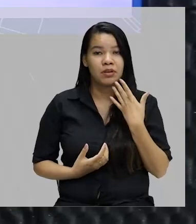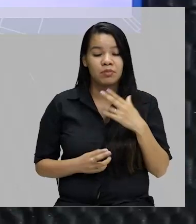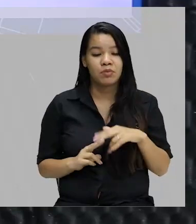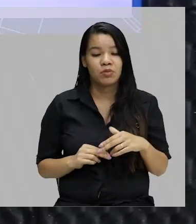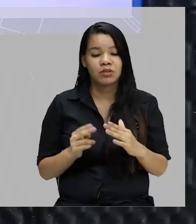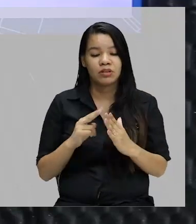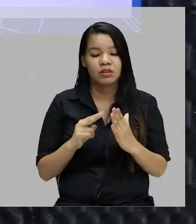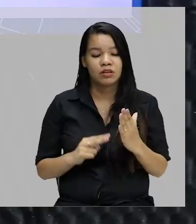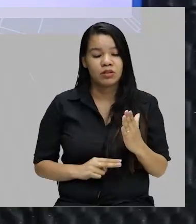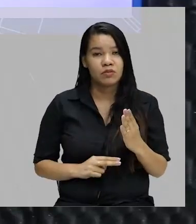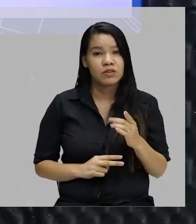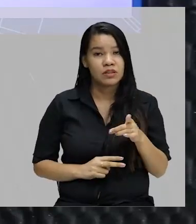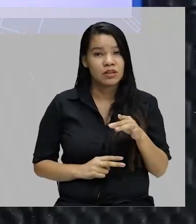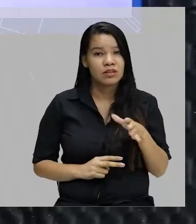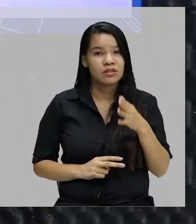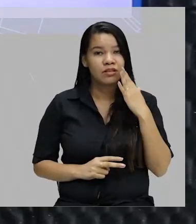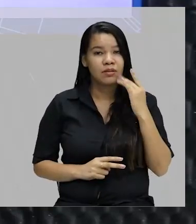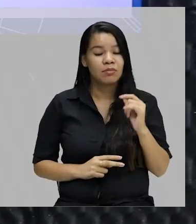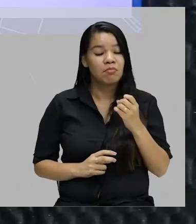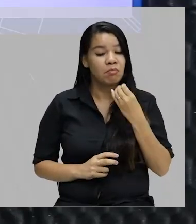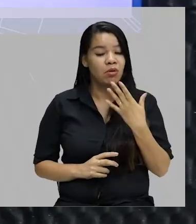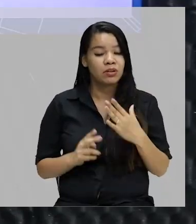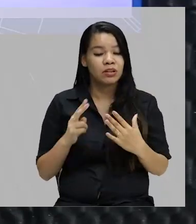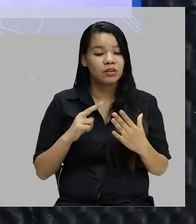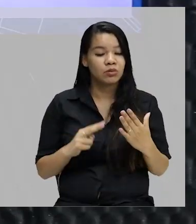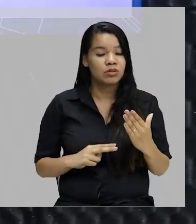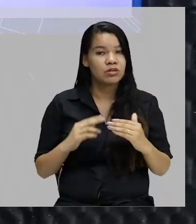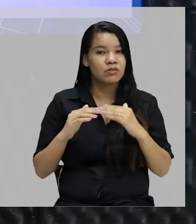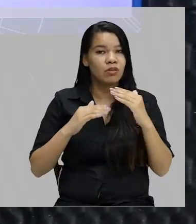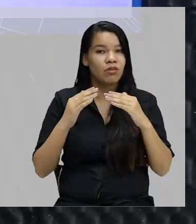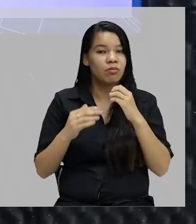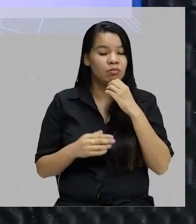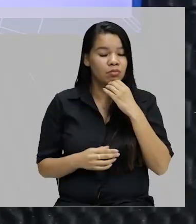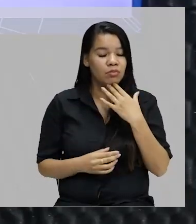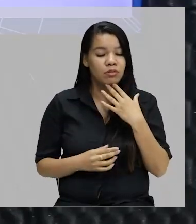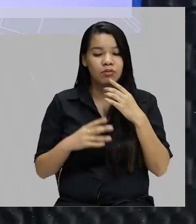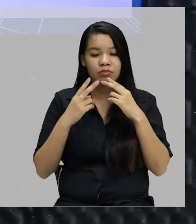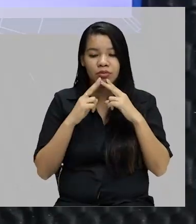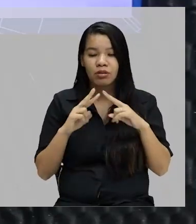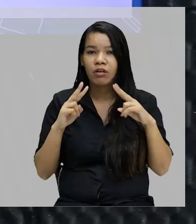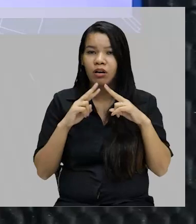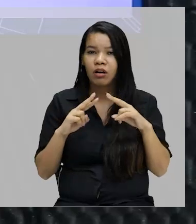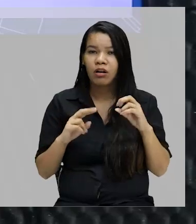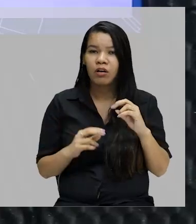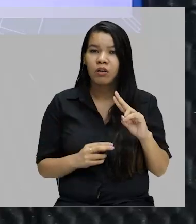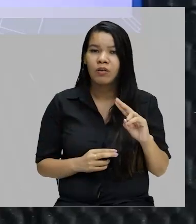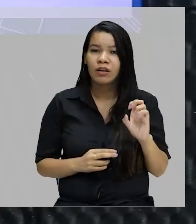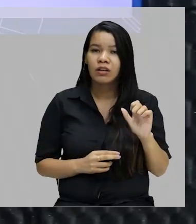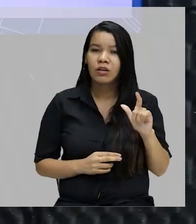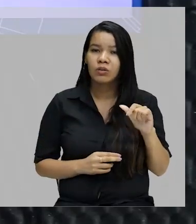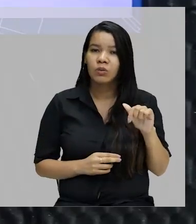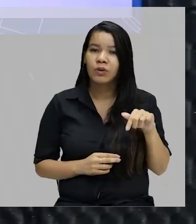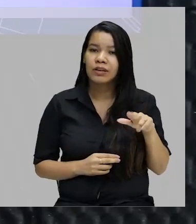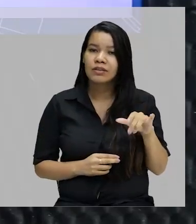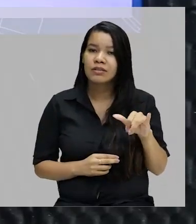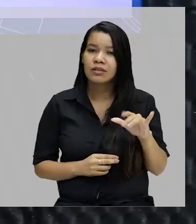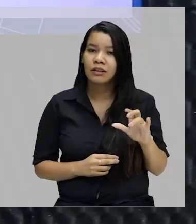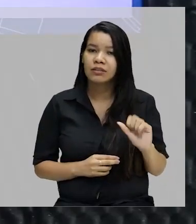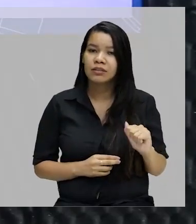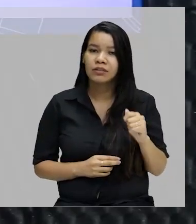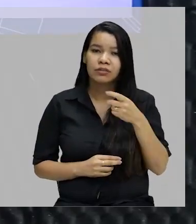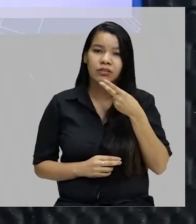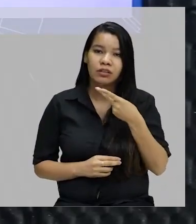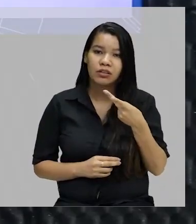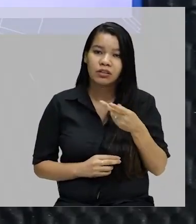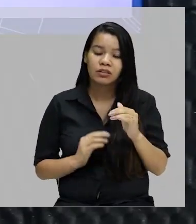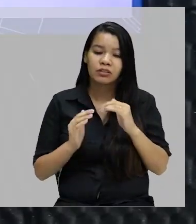leitura desenvolve um bom vocabulário. Uma boa leitura desenvolve eloquência na fala. Uma boa leitura